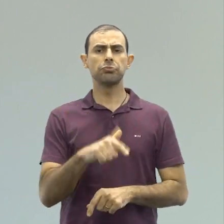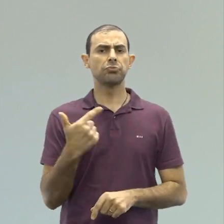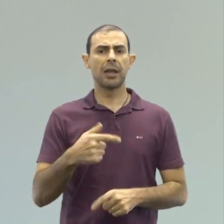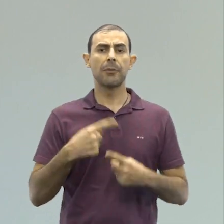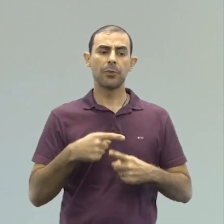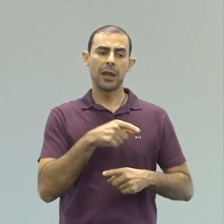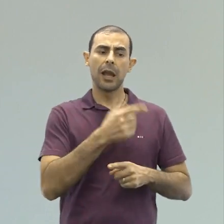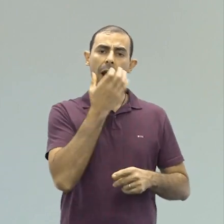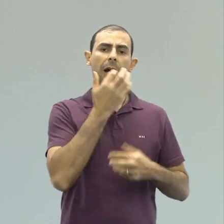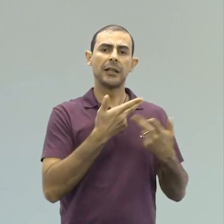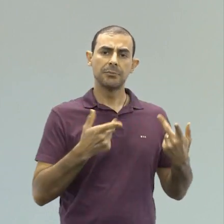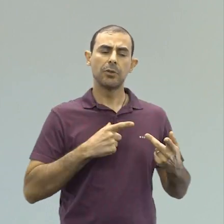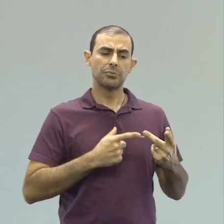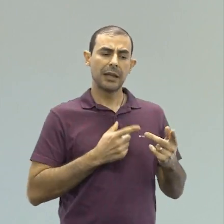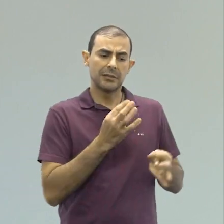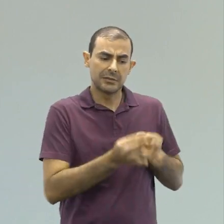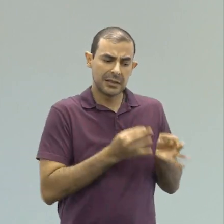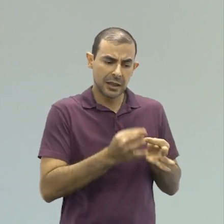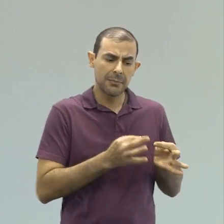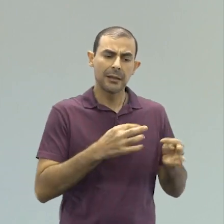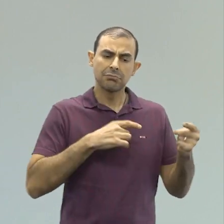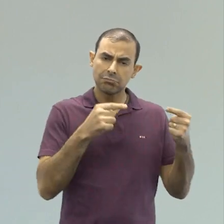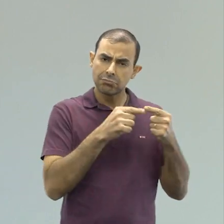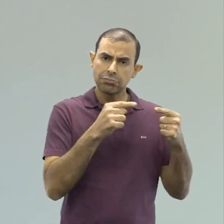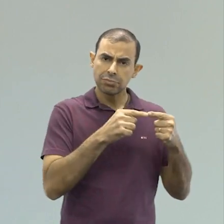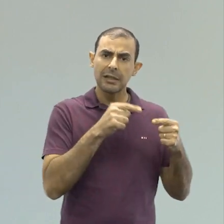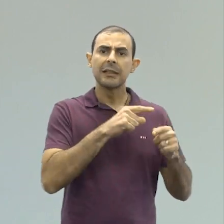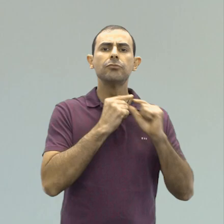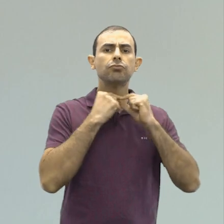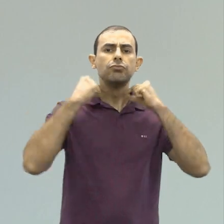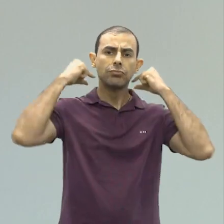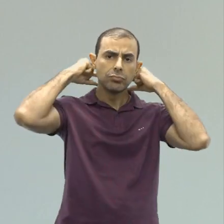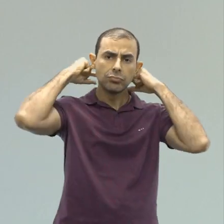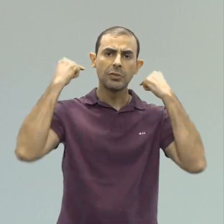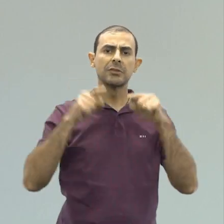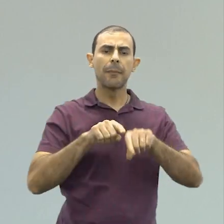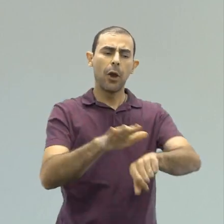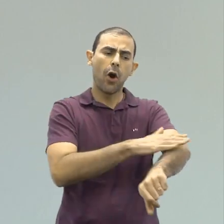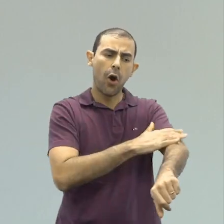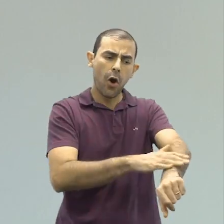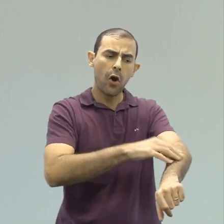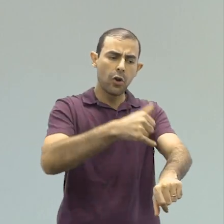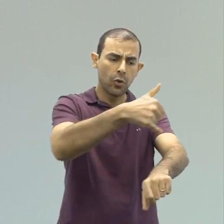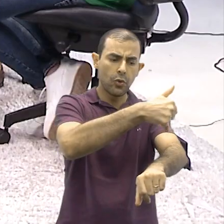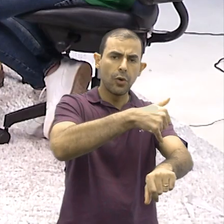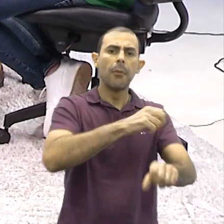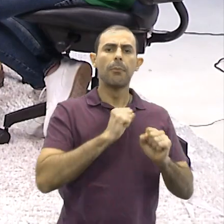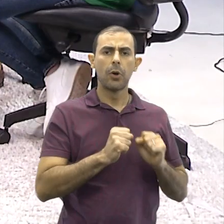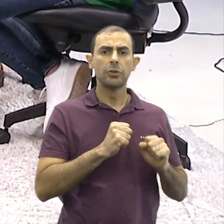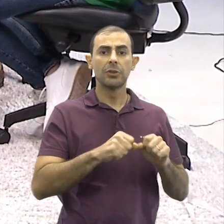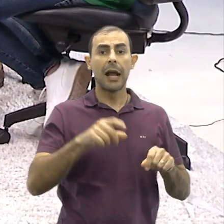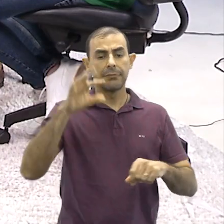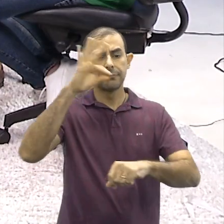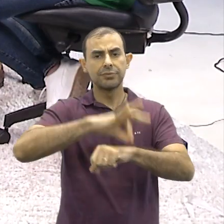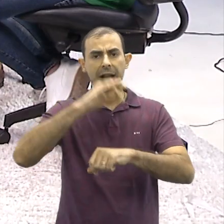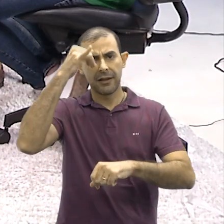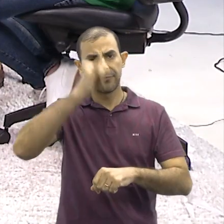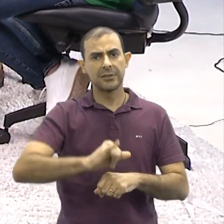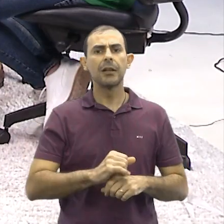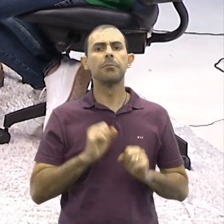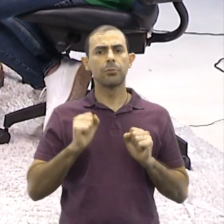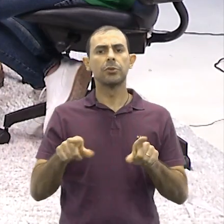um acompanhamento médico veterinário e esses animais usem uma coleira inseticida, um óleo inseticida que evita a picada do inseto